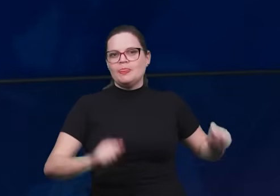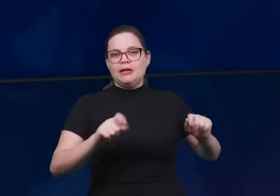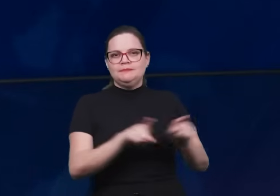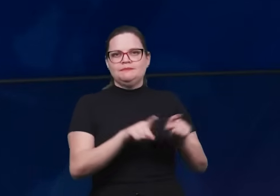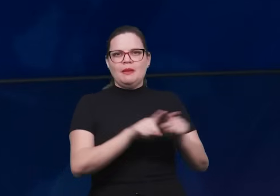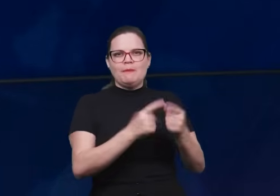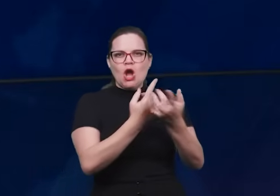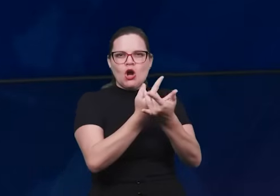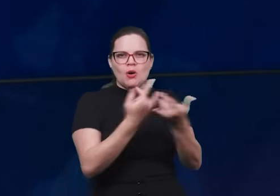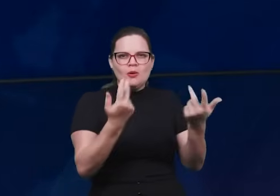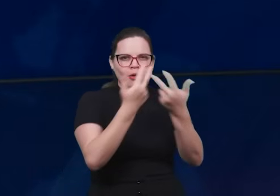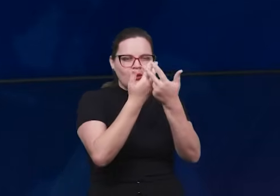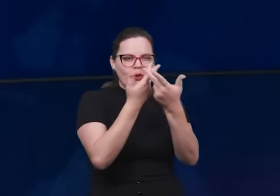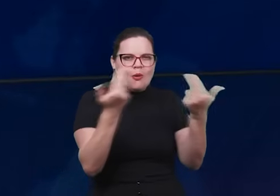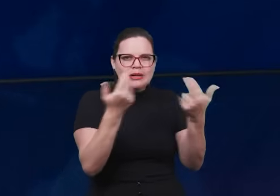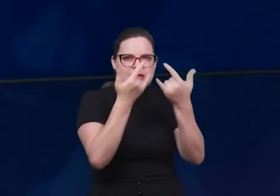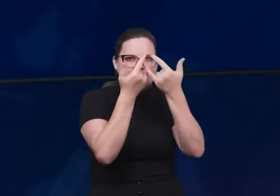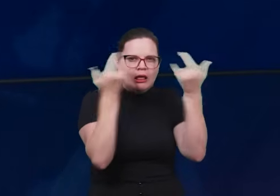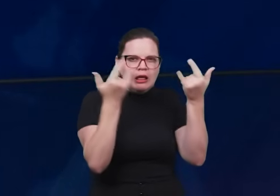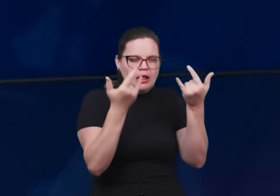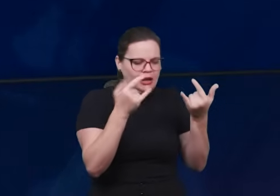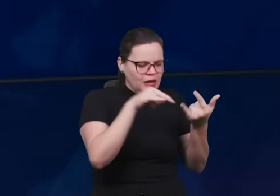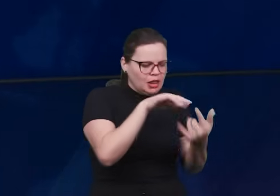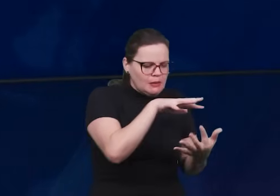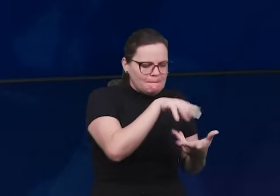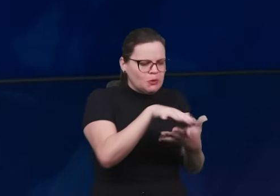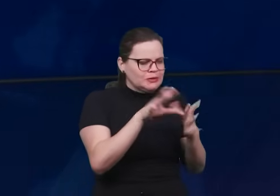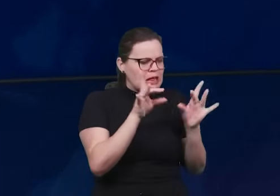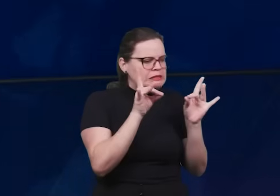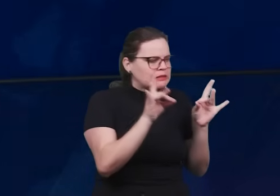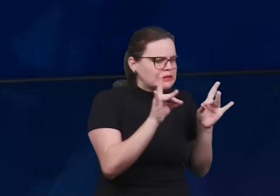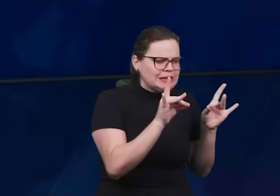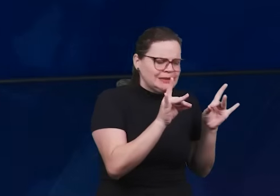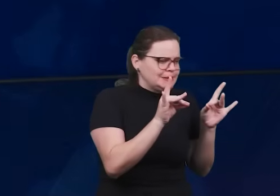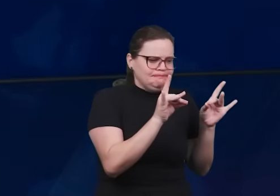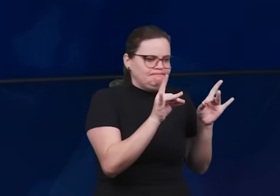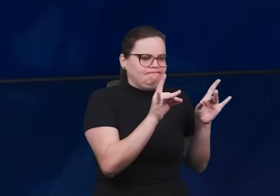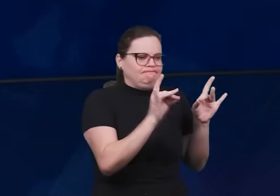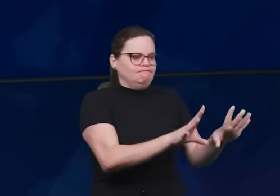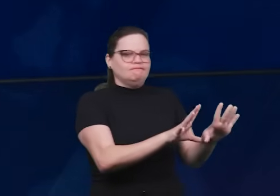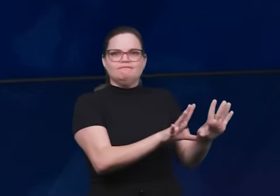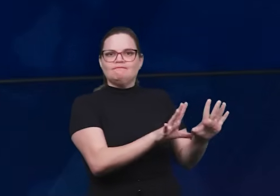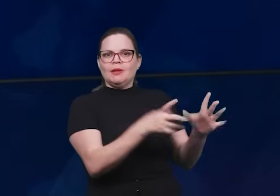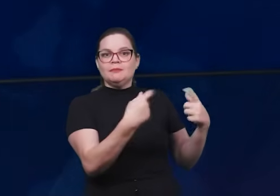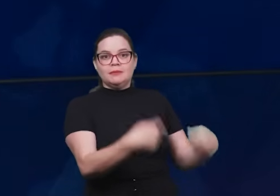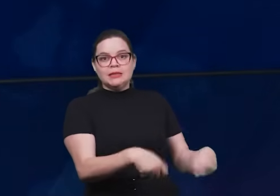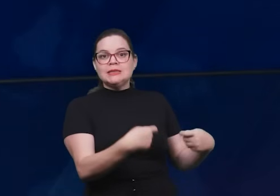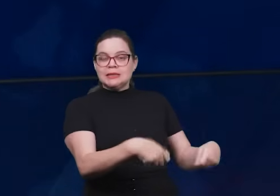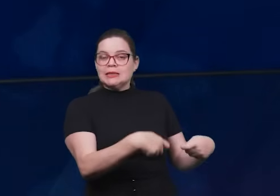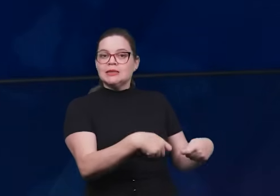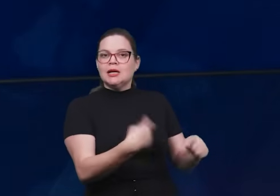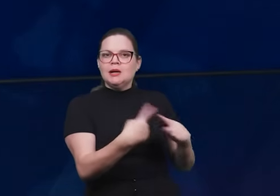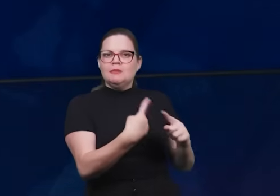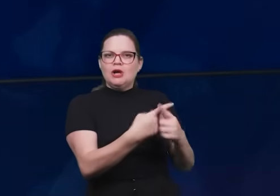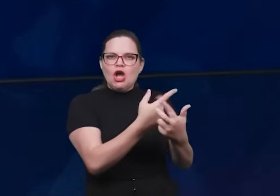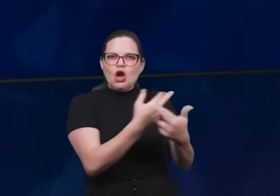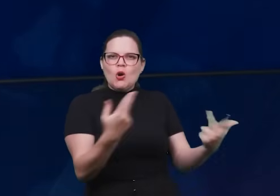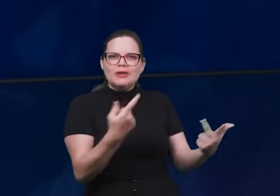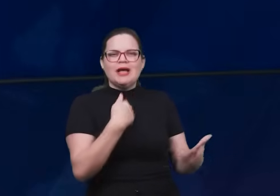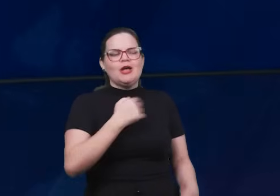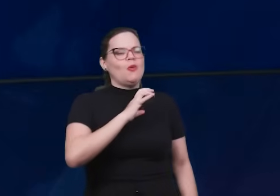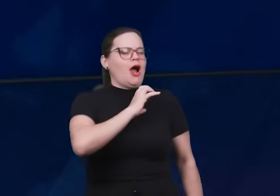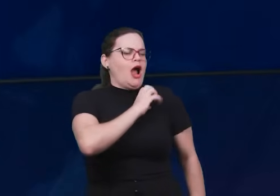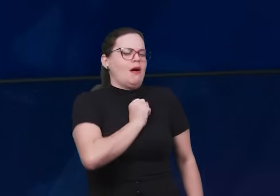apego às coisas deste mundo e ao que nele há. Devemos deixar assim, vamos dizer, o amor pelas coisas